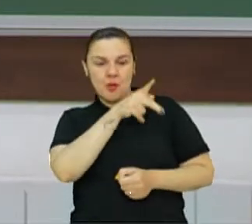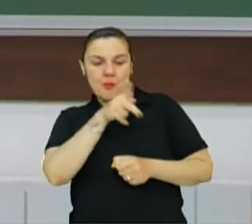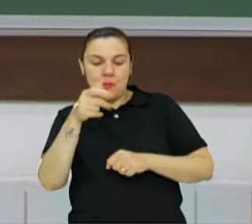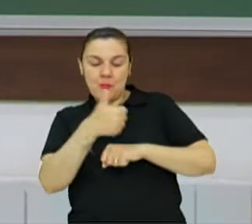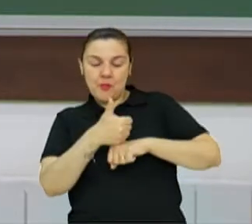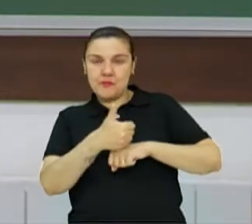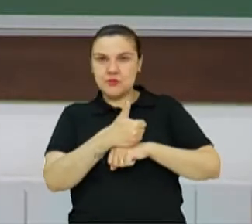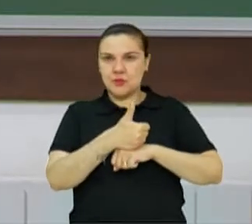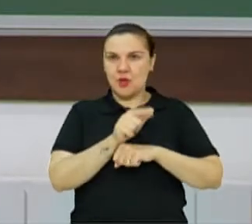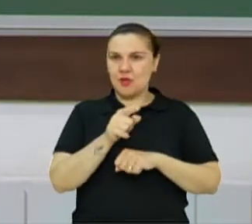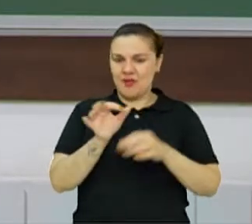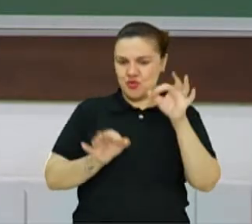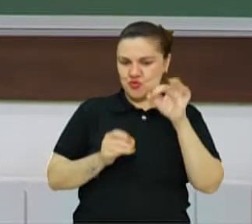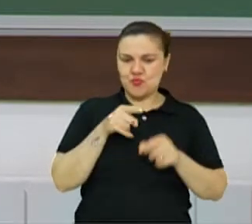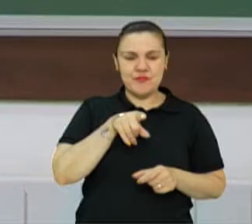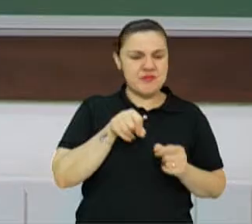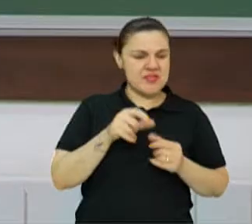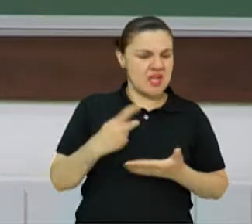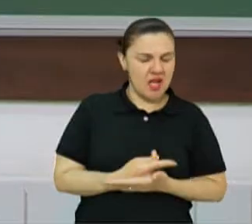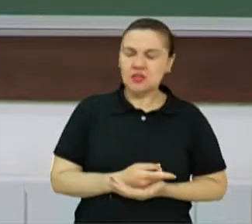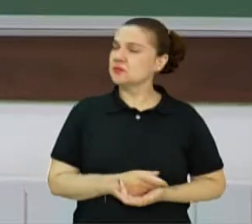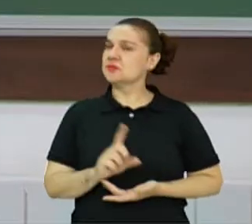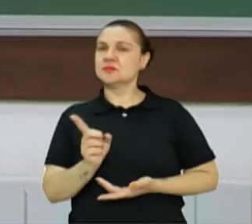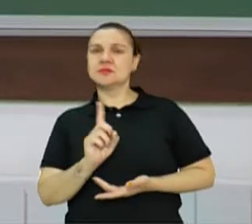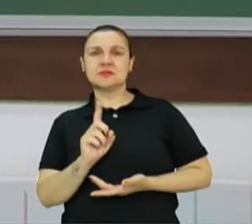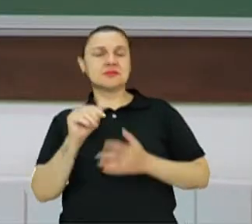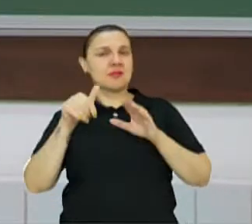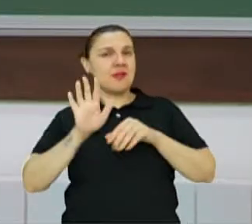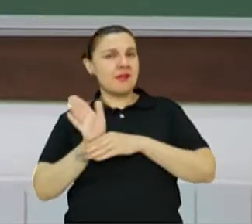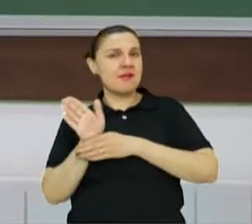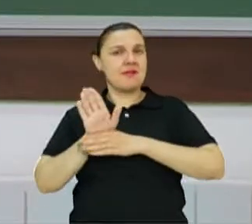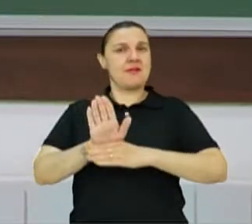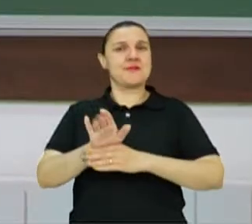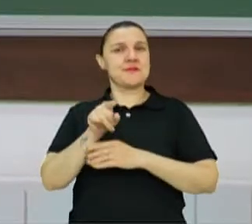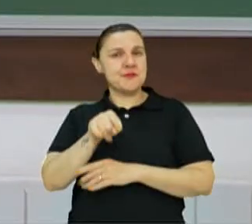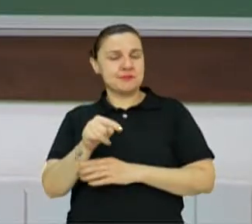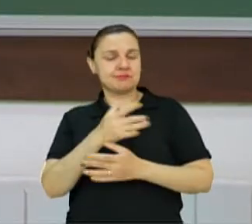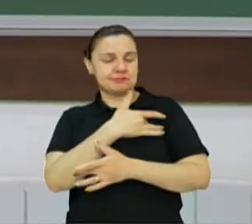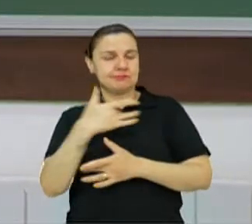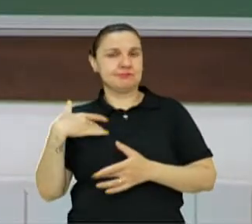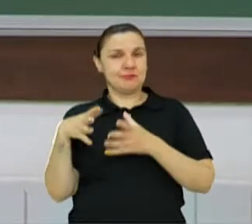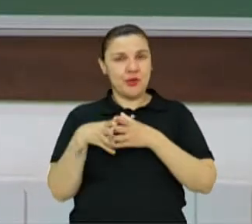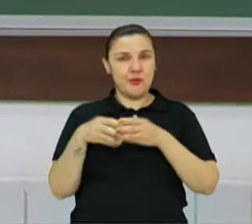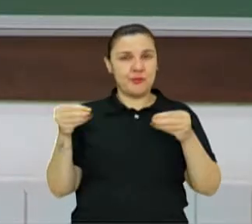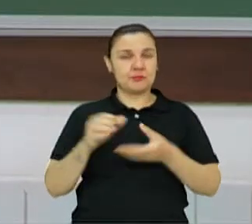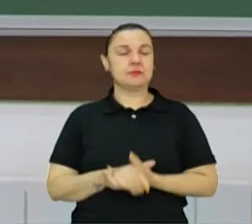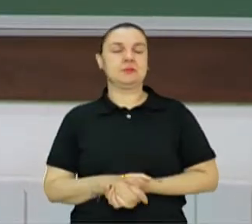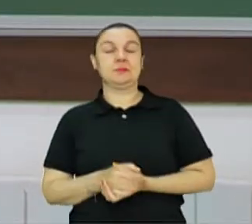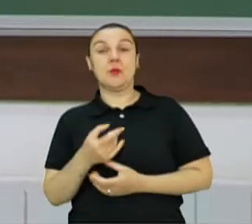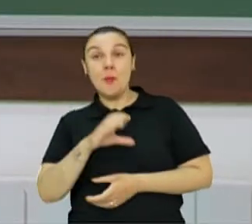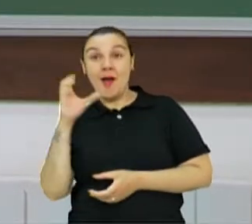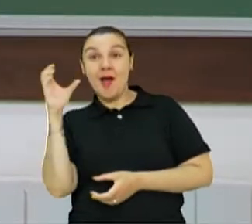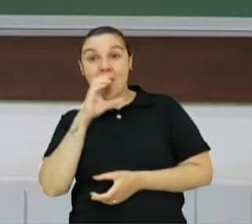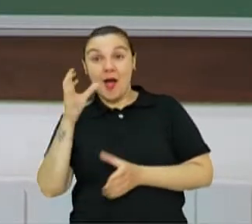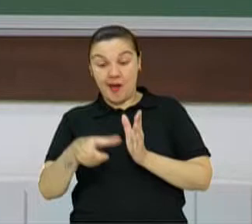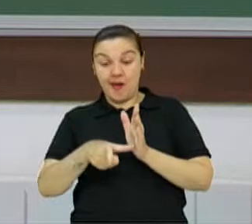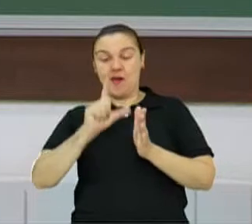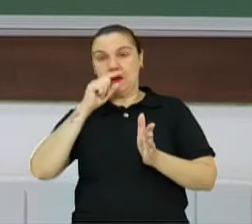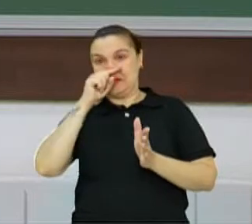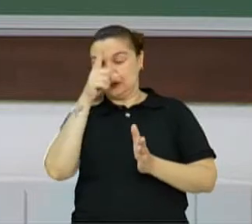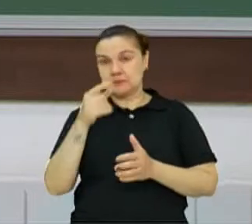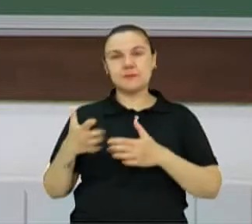ele não está lá para julgar ninguém, né? Ele está lá para ajudar a tratar, a curar. Então, quanto mais cedo for, né,